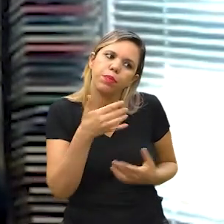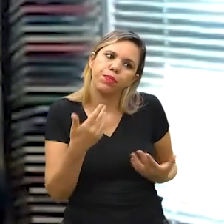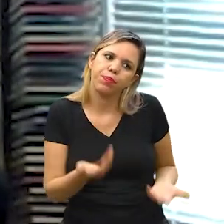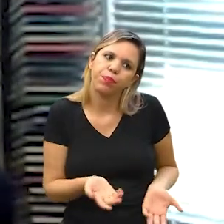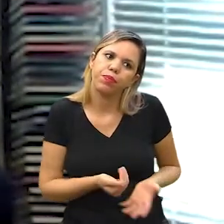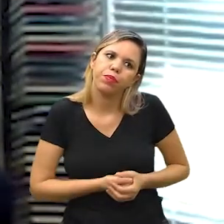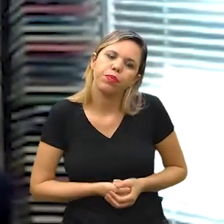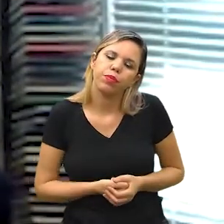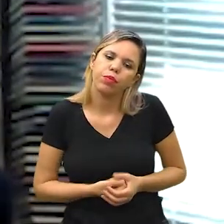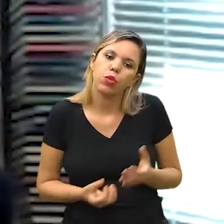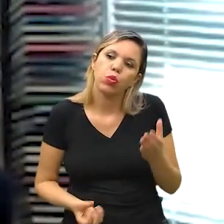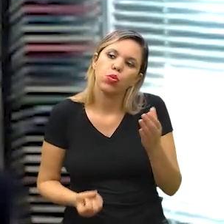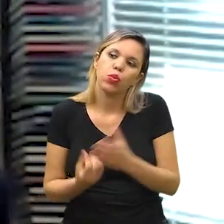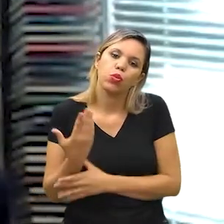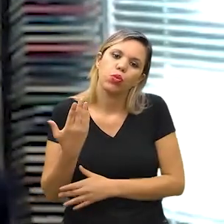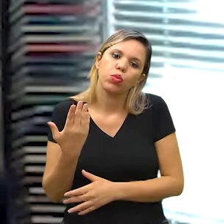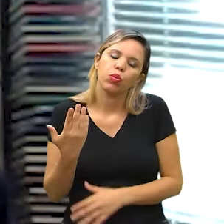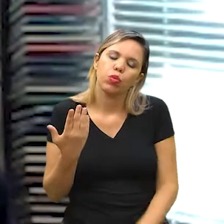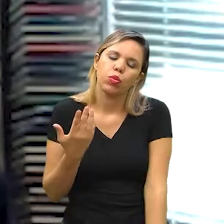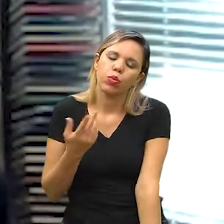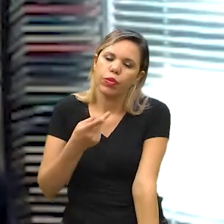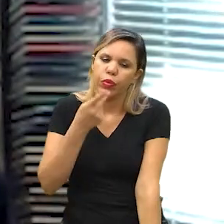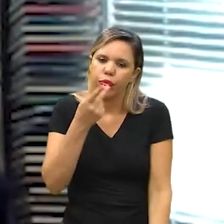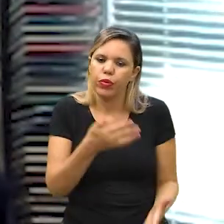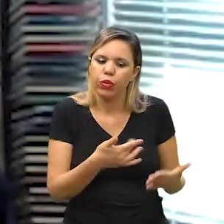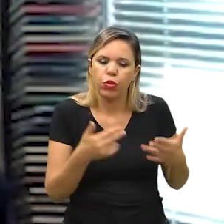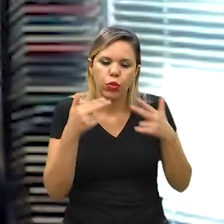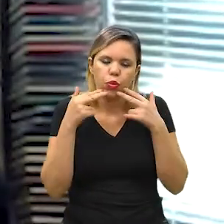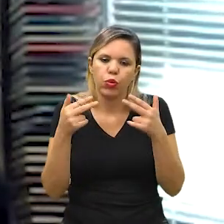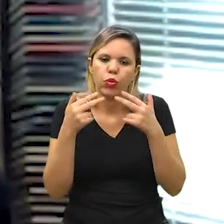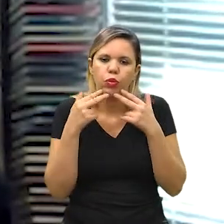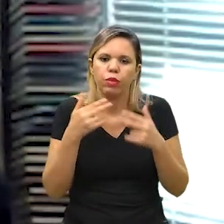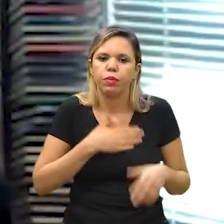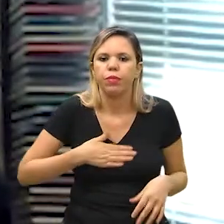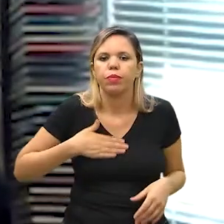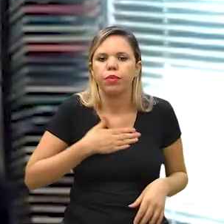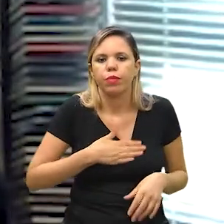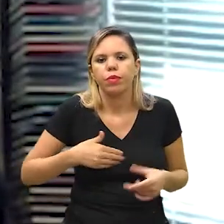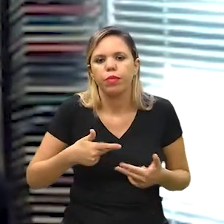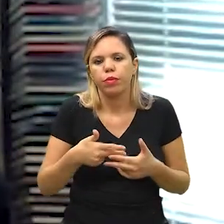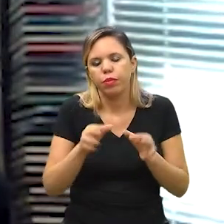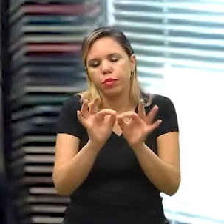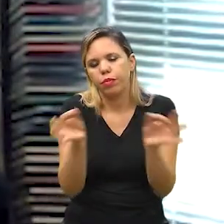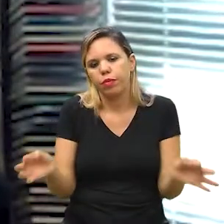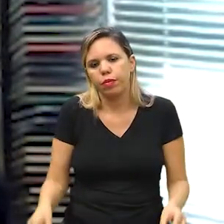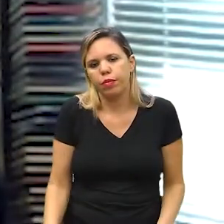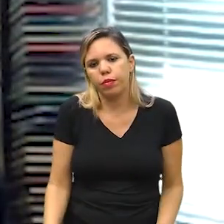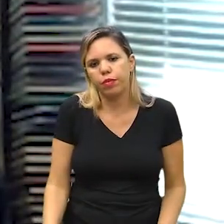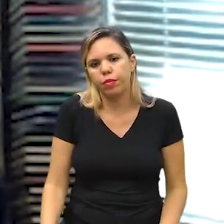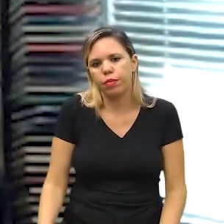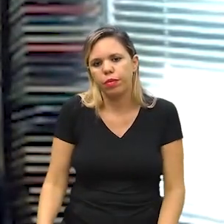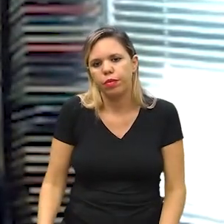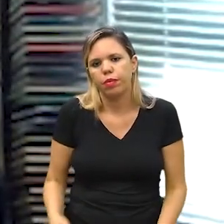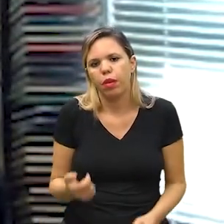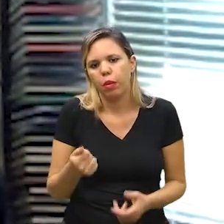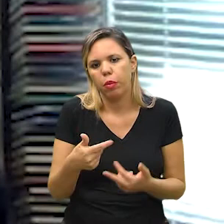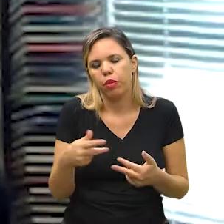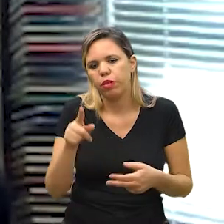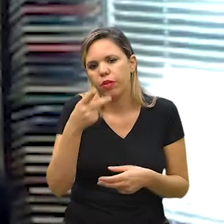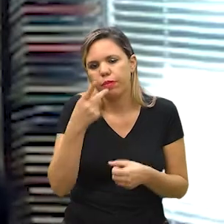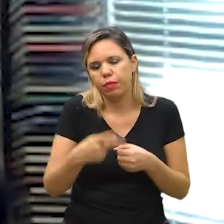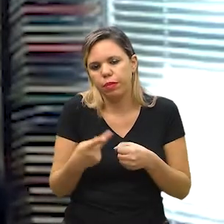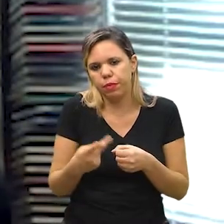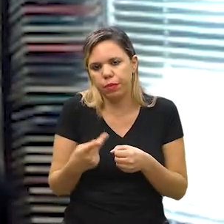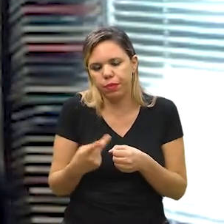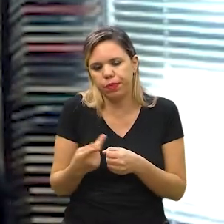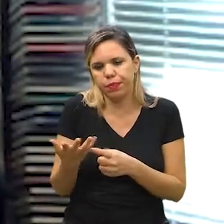questões, né, o surgimento, falando de tendências, da questão do prazer por coisas simples. Então, um pouquinho daquilo